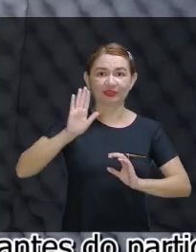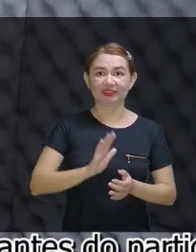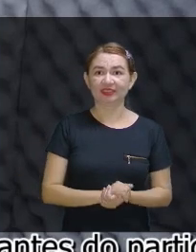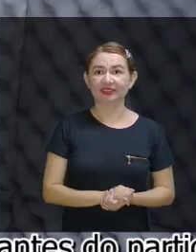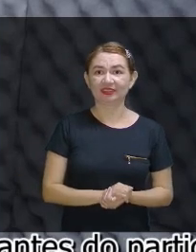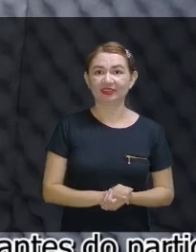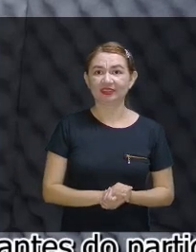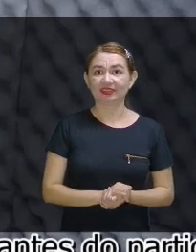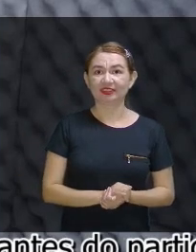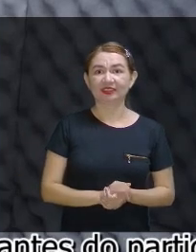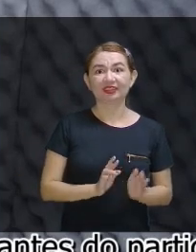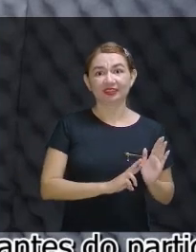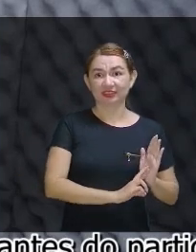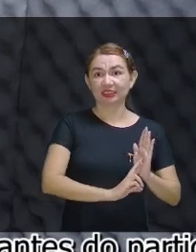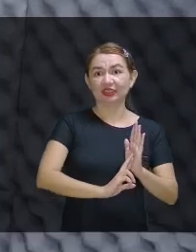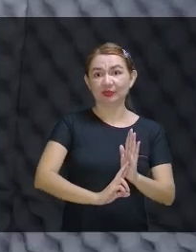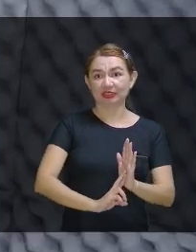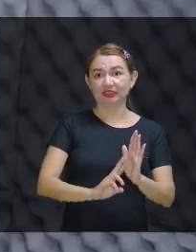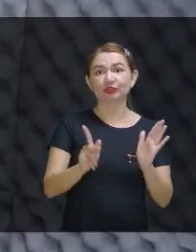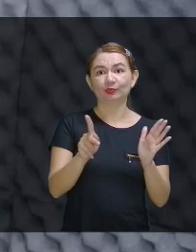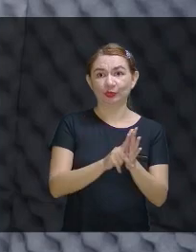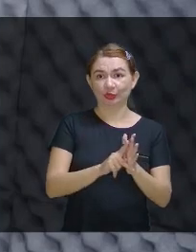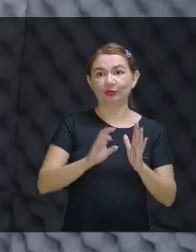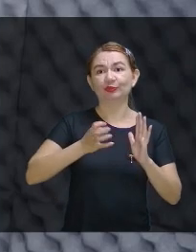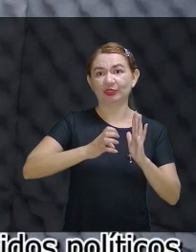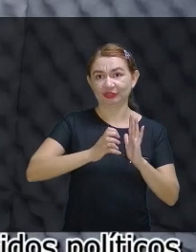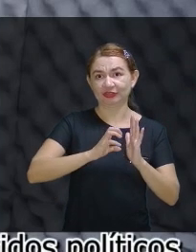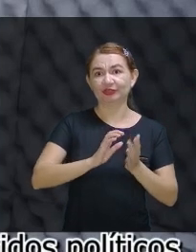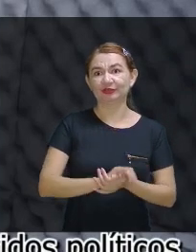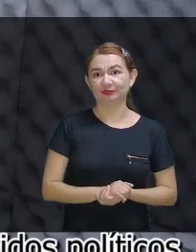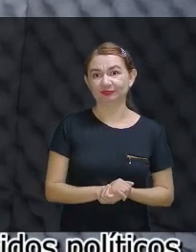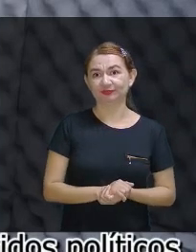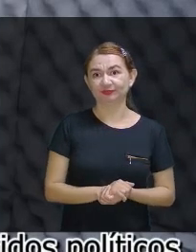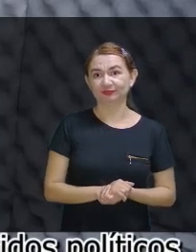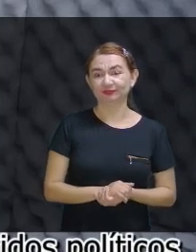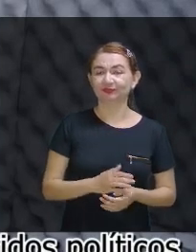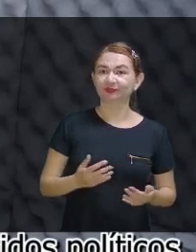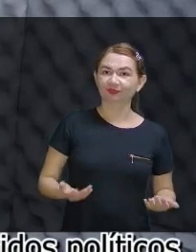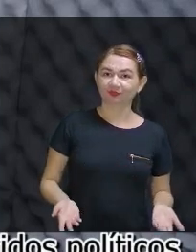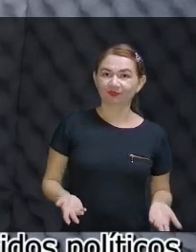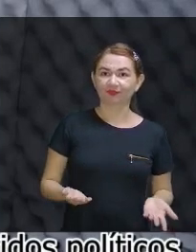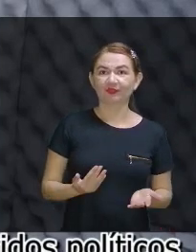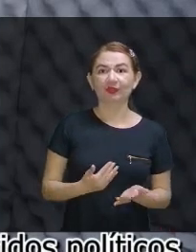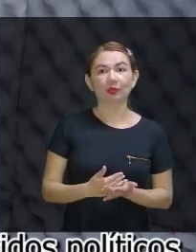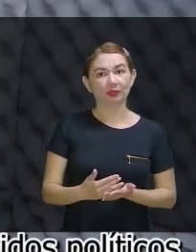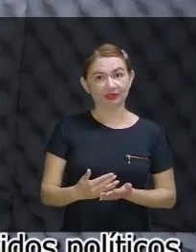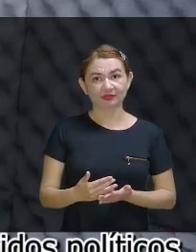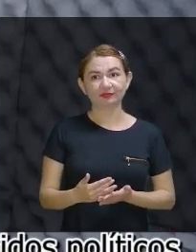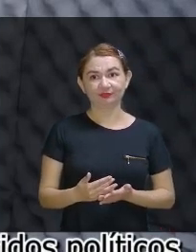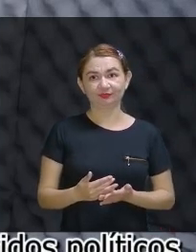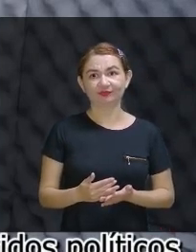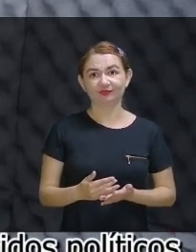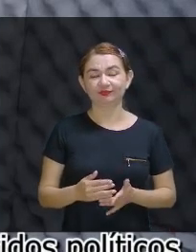daqueles que são representantes do partido. Né? Então, começa daí já, a pouca